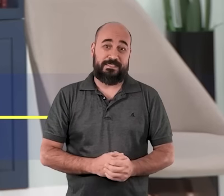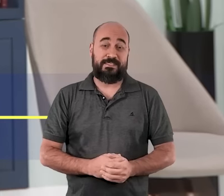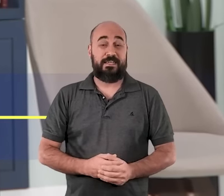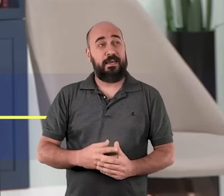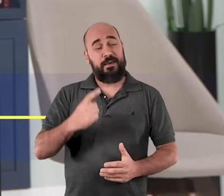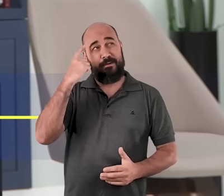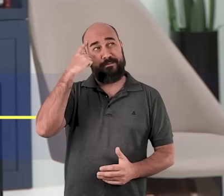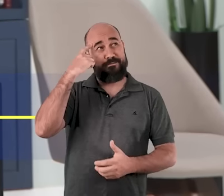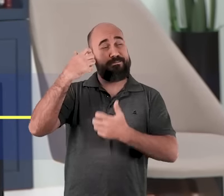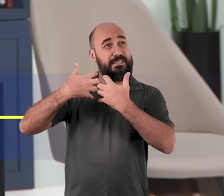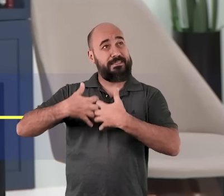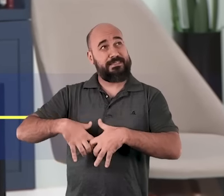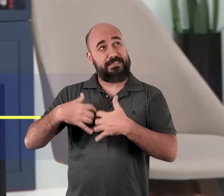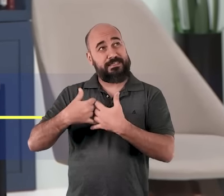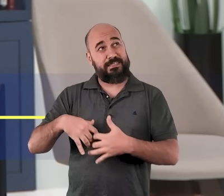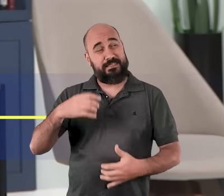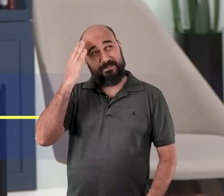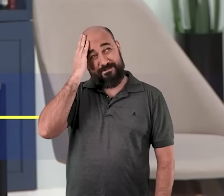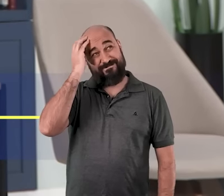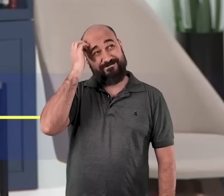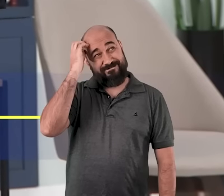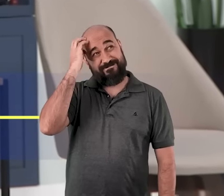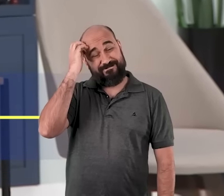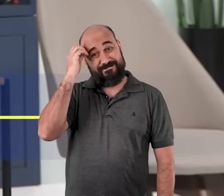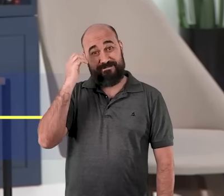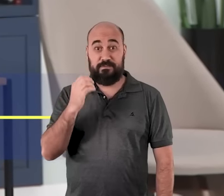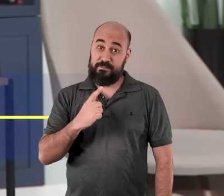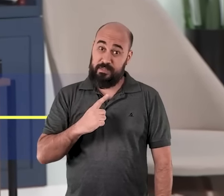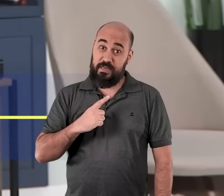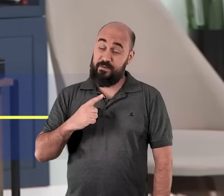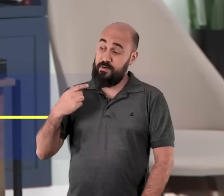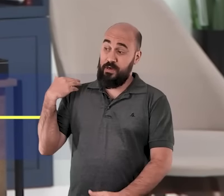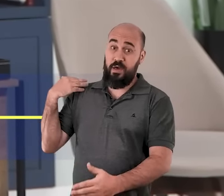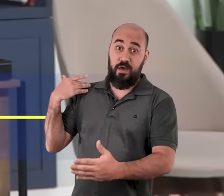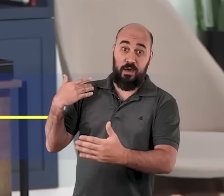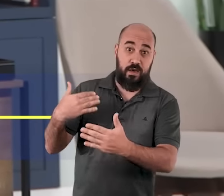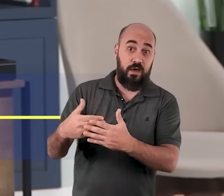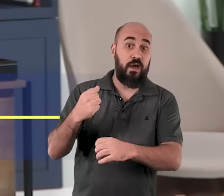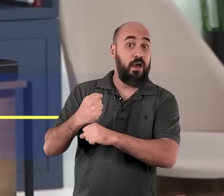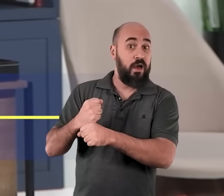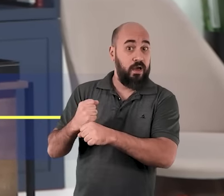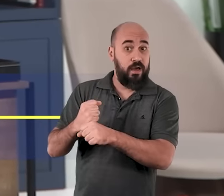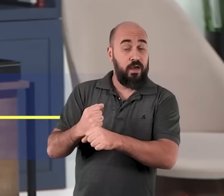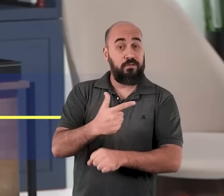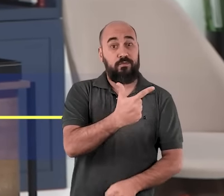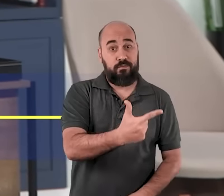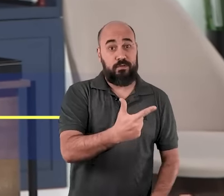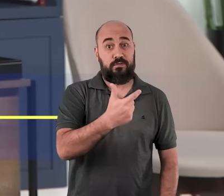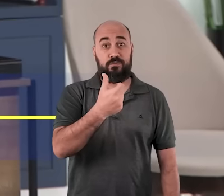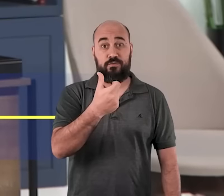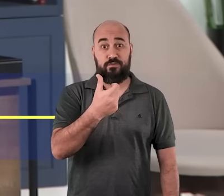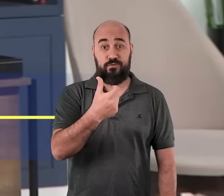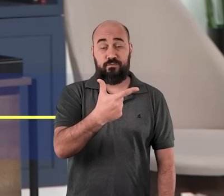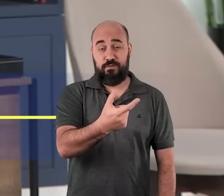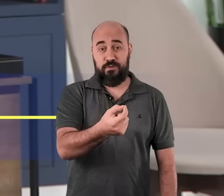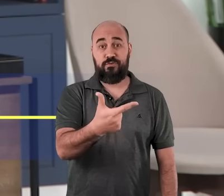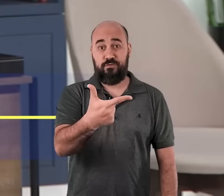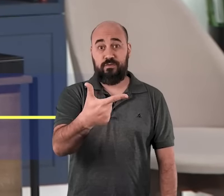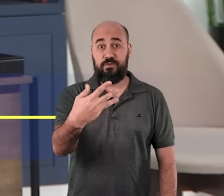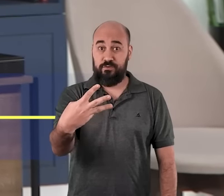dias pensando quantas oportunidades ao longo desse ano Deus tem dado a mim e a